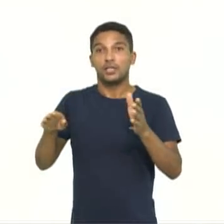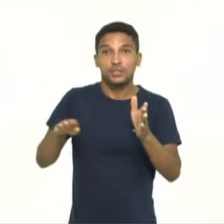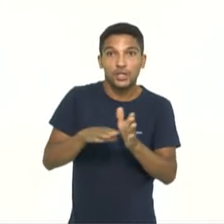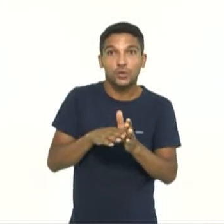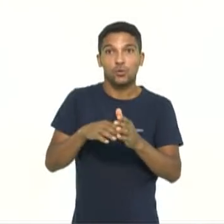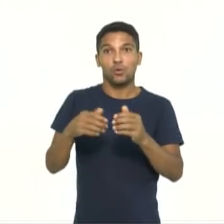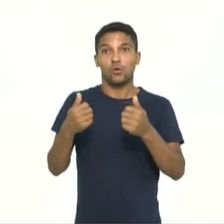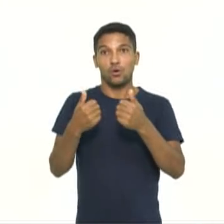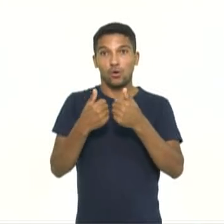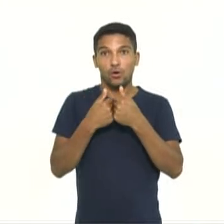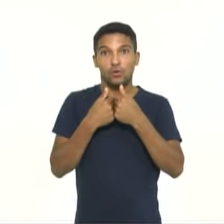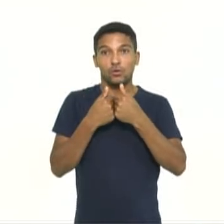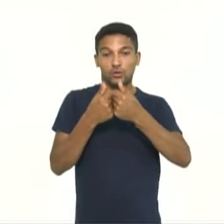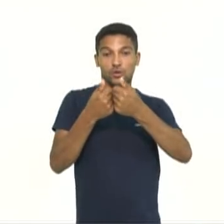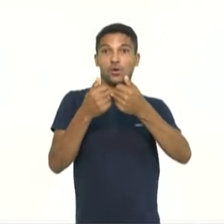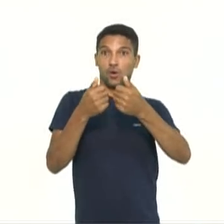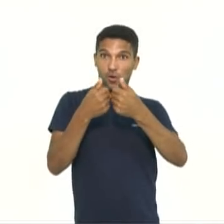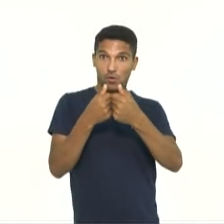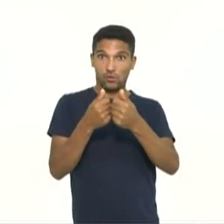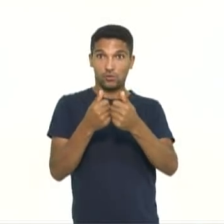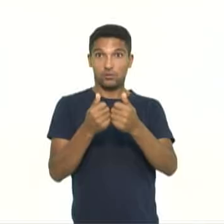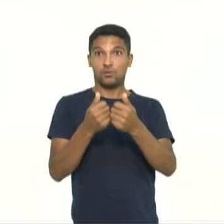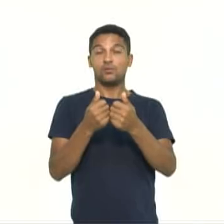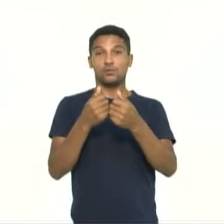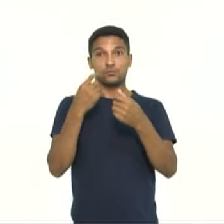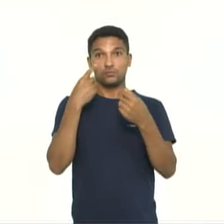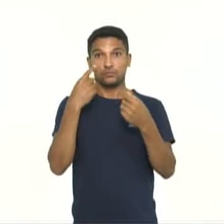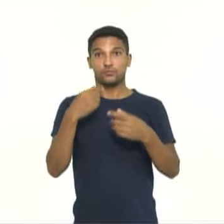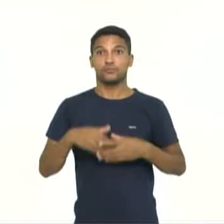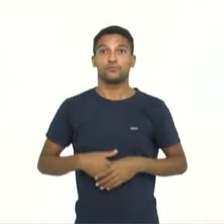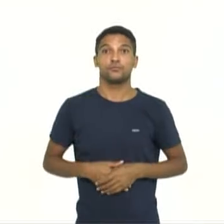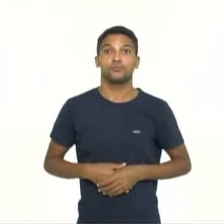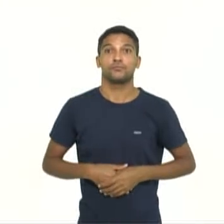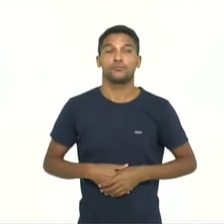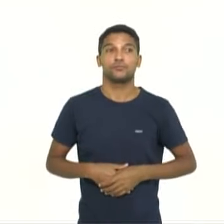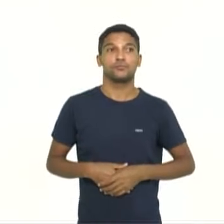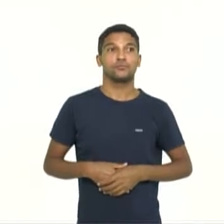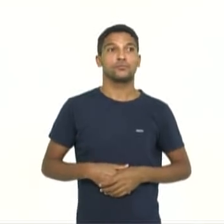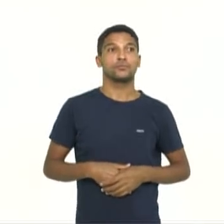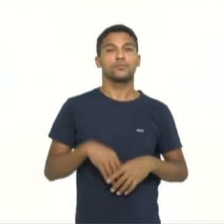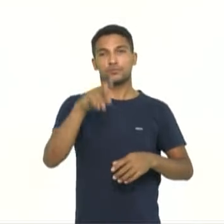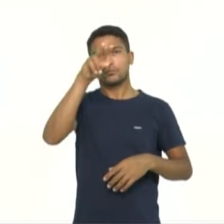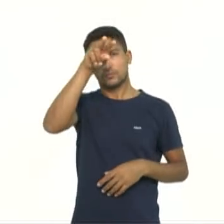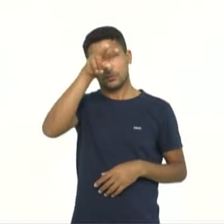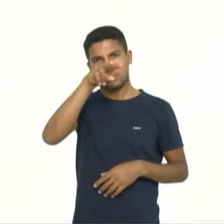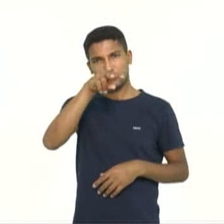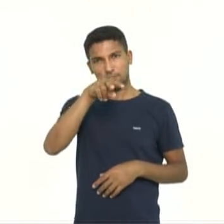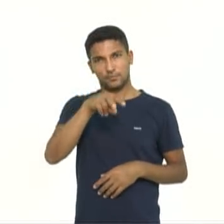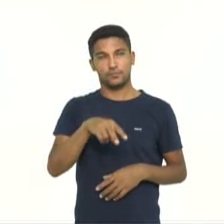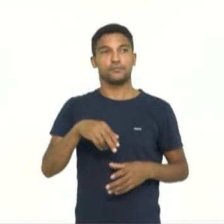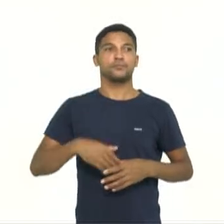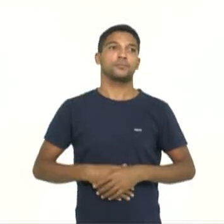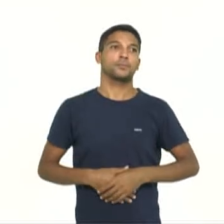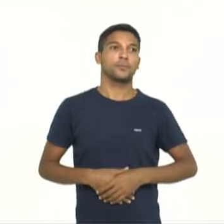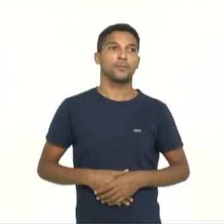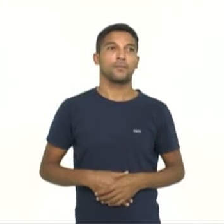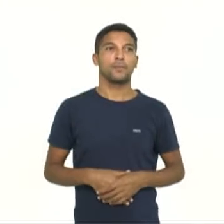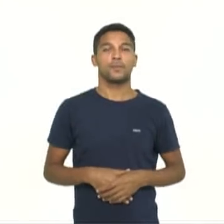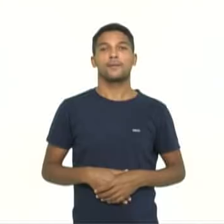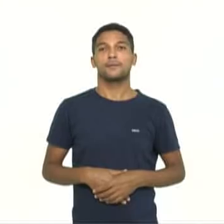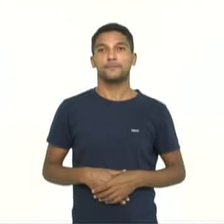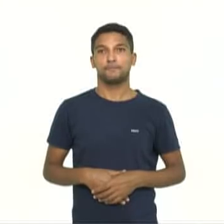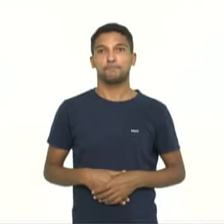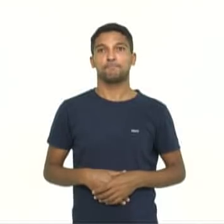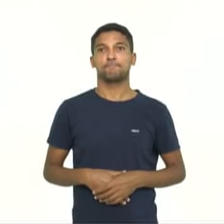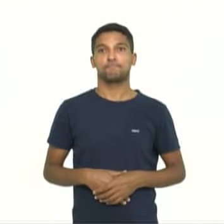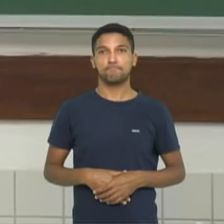atenção, vou contar uma piada. I, o estudo nos traz benefícios. E letra J, o amor constrói e